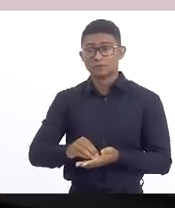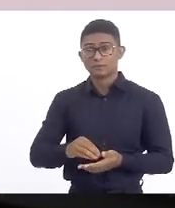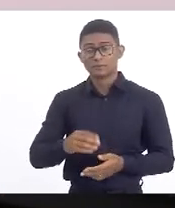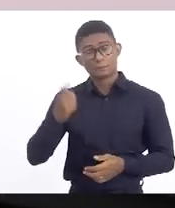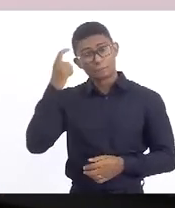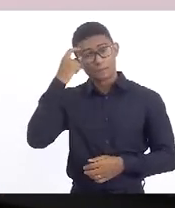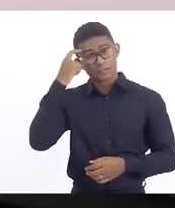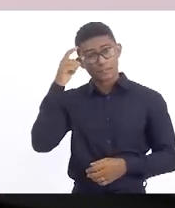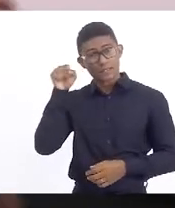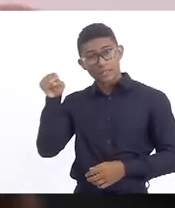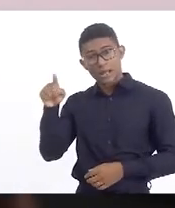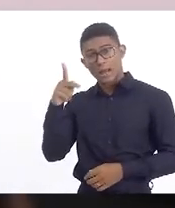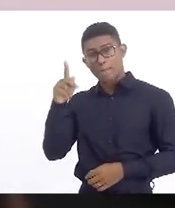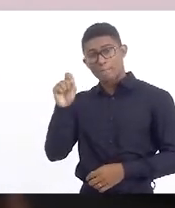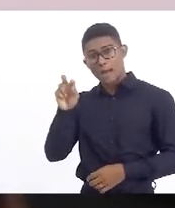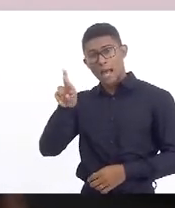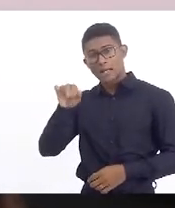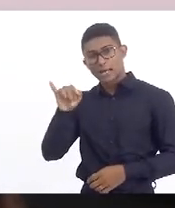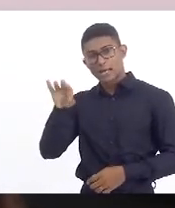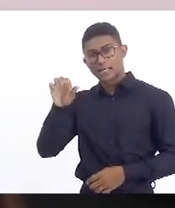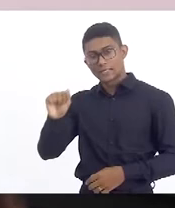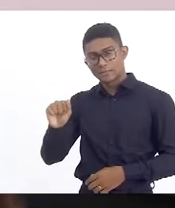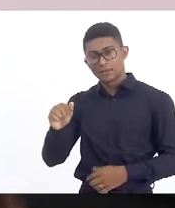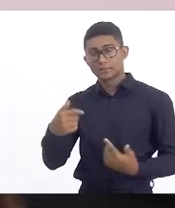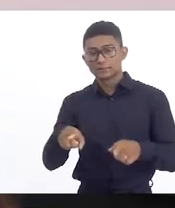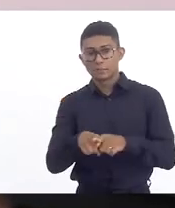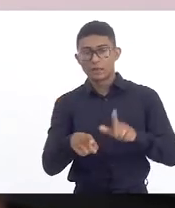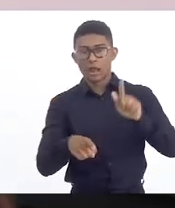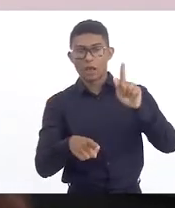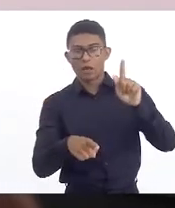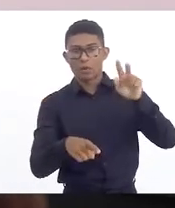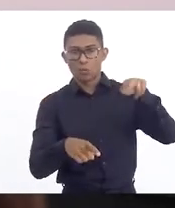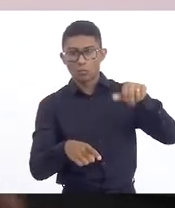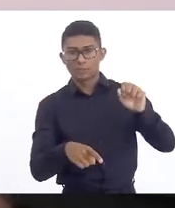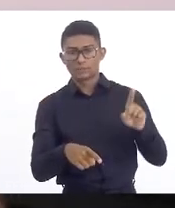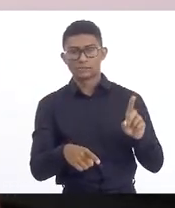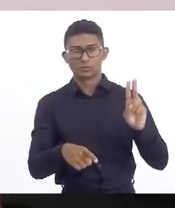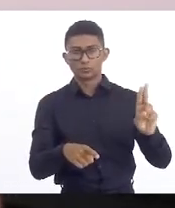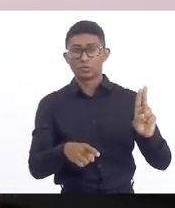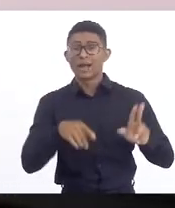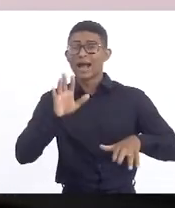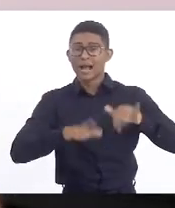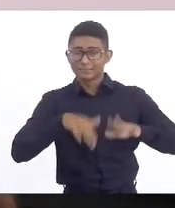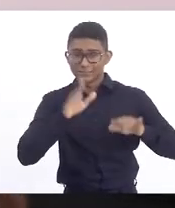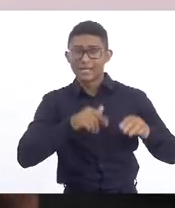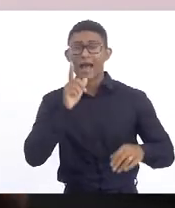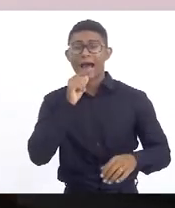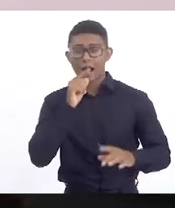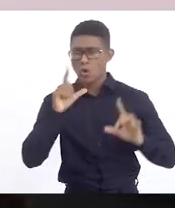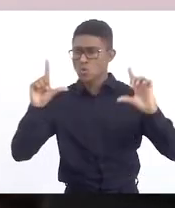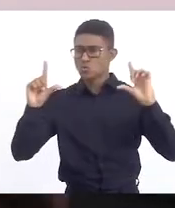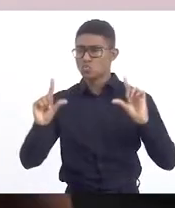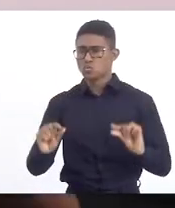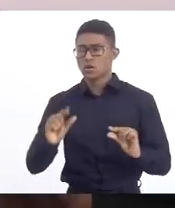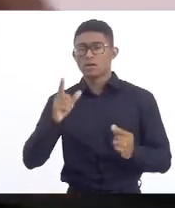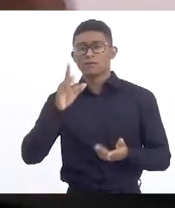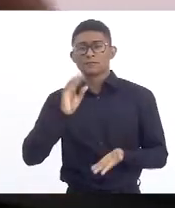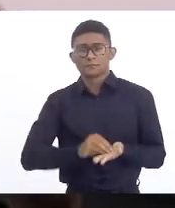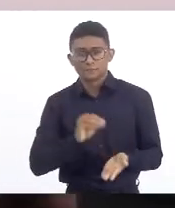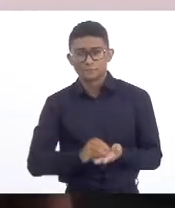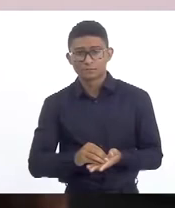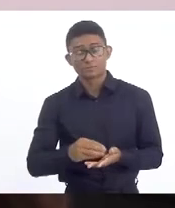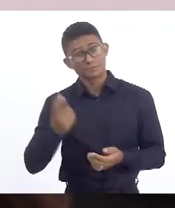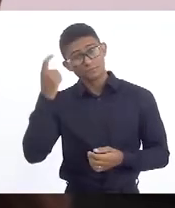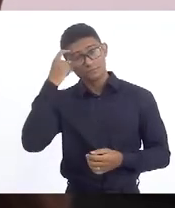Paraíba do Sul, para o sistema Guandu. Então, não é uma questão só de a gente falar da melhoria e qualidade do saneamento. É pensar também na